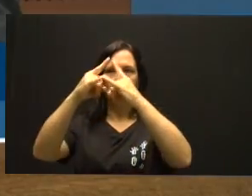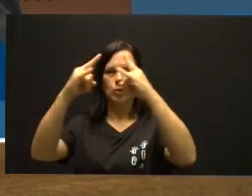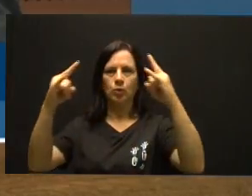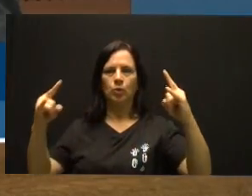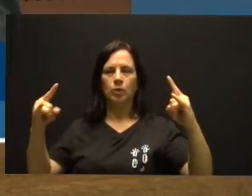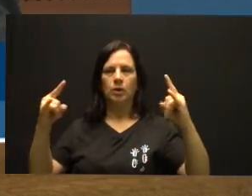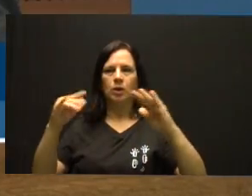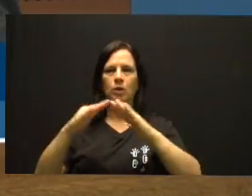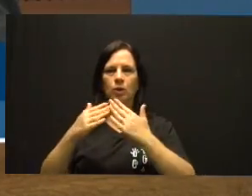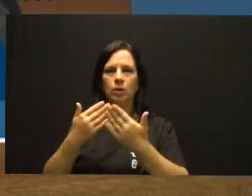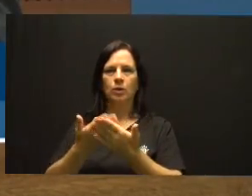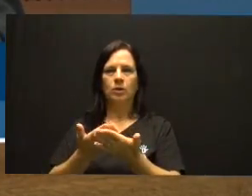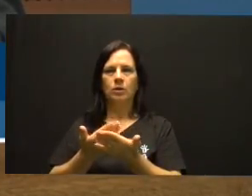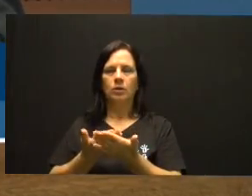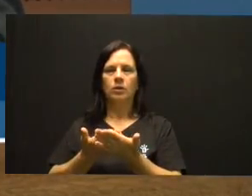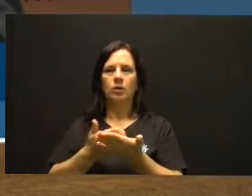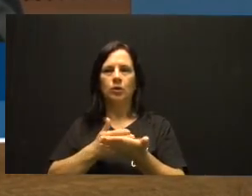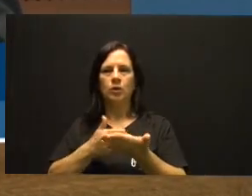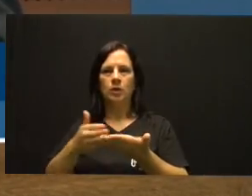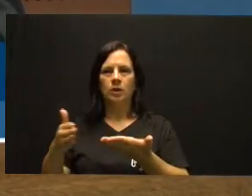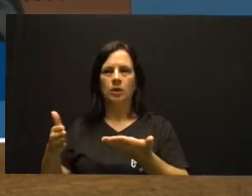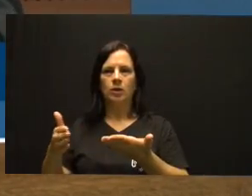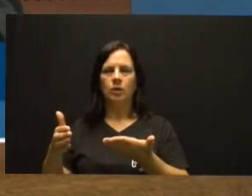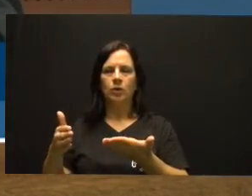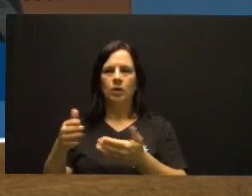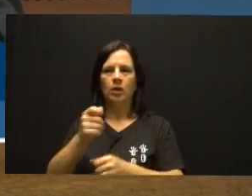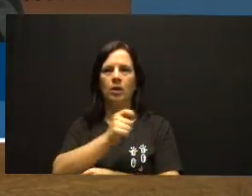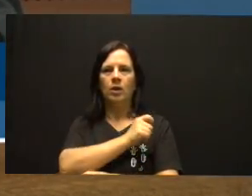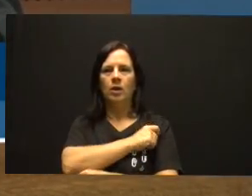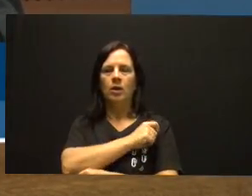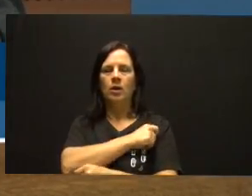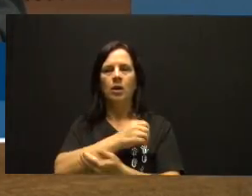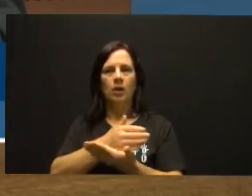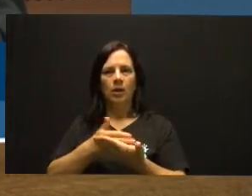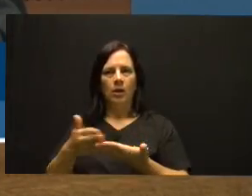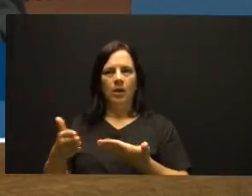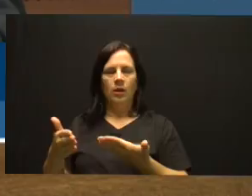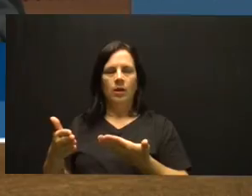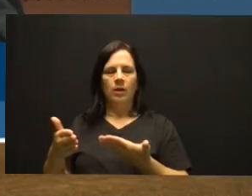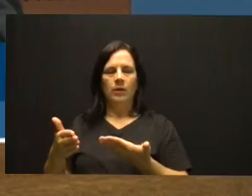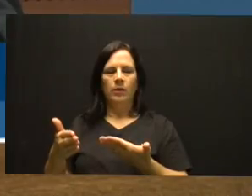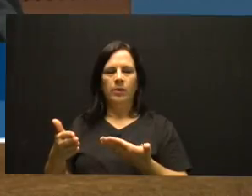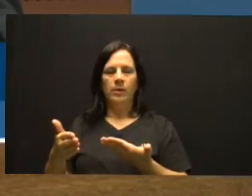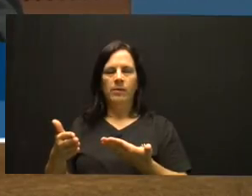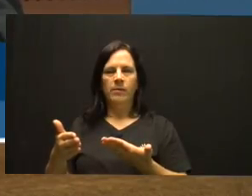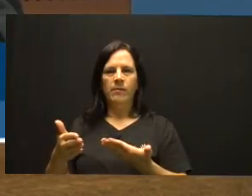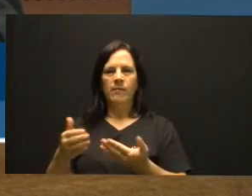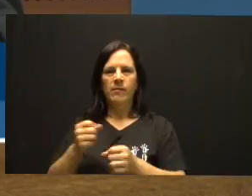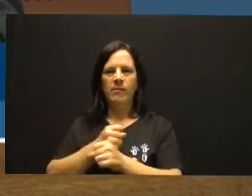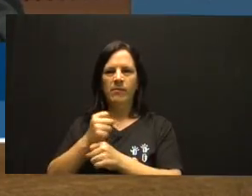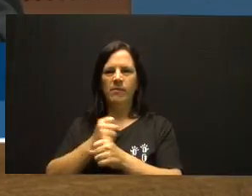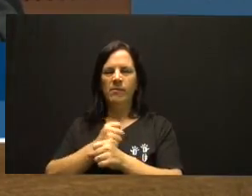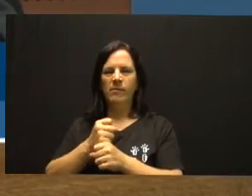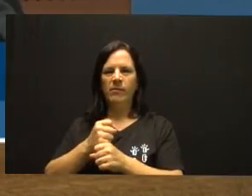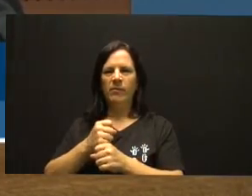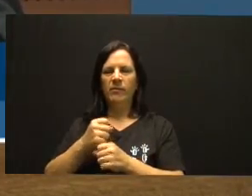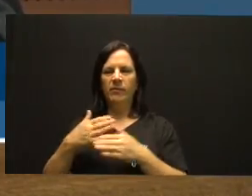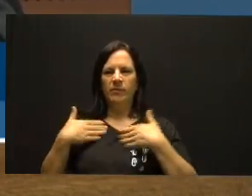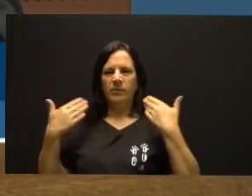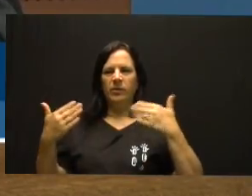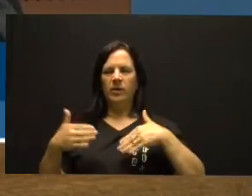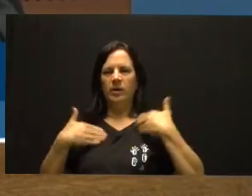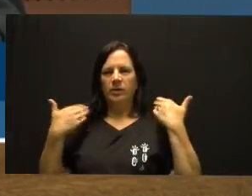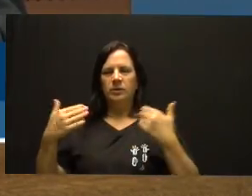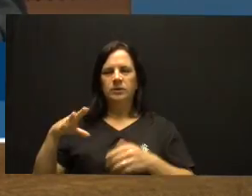da referida unidade, dando início às aulas do corrente ano. Visando sempre informar a satisfação dos munícipes